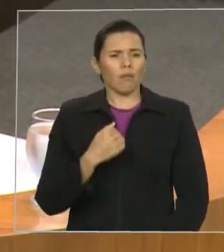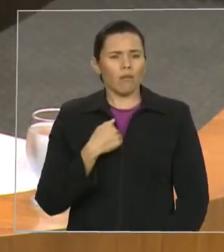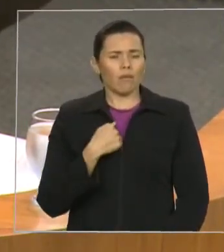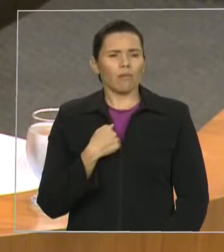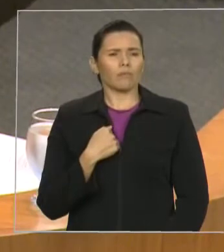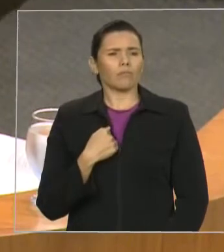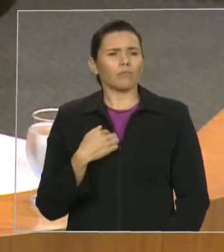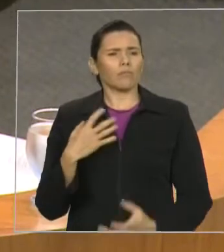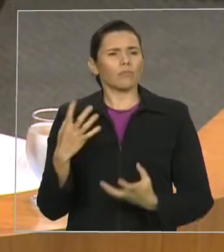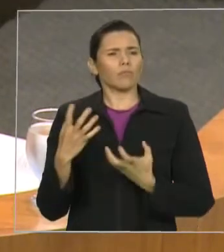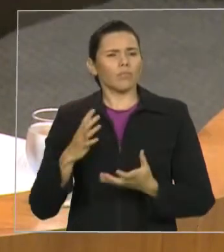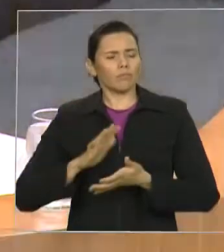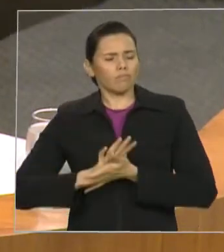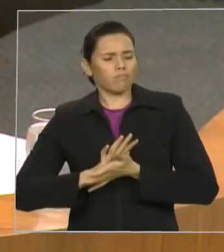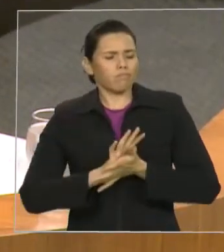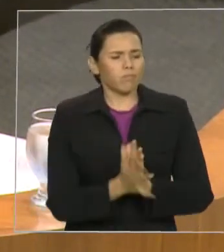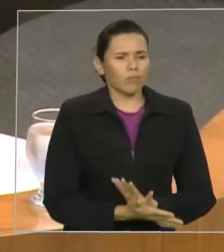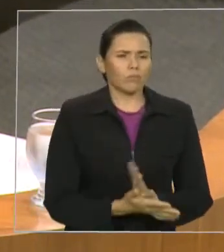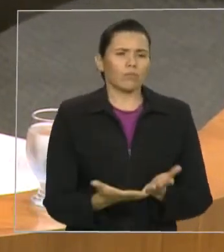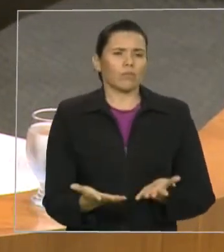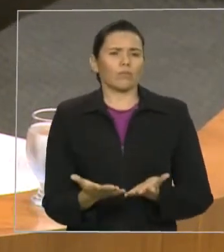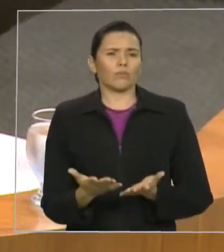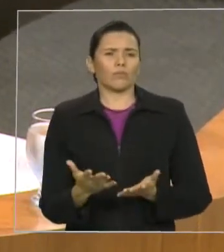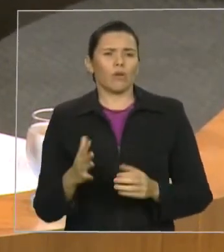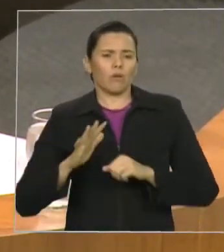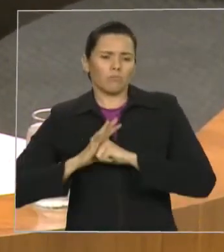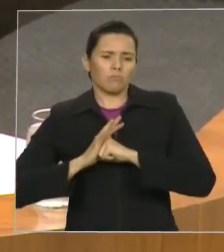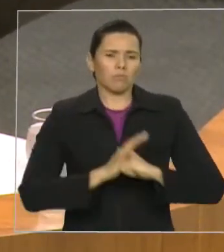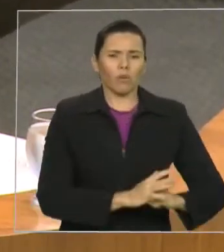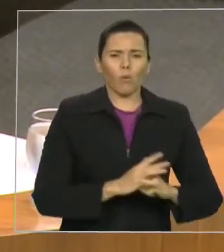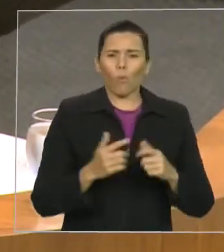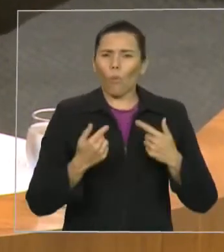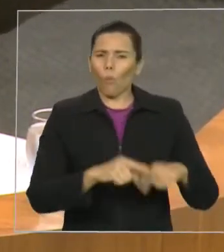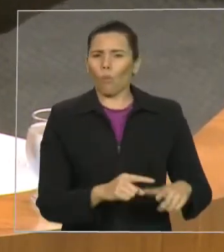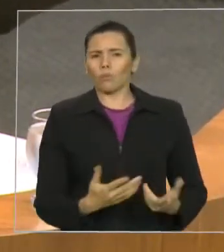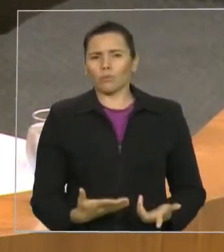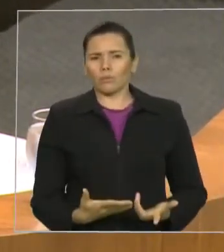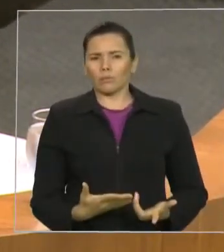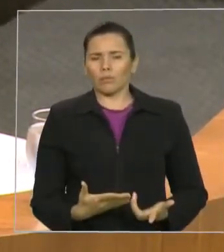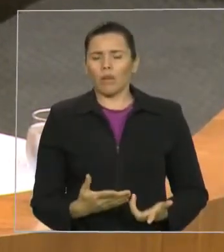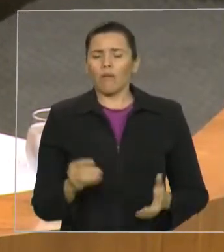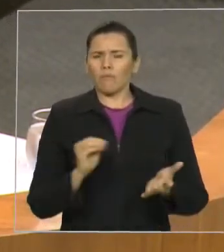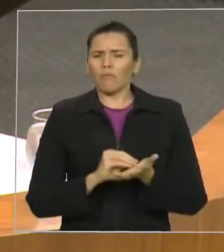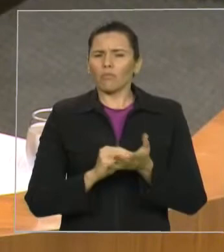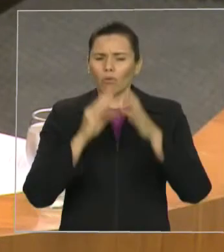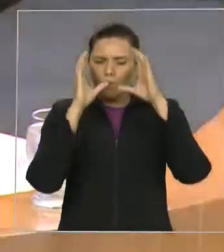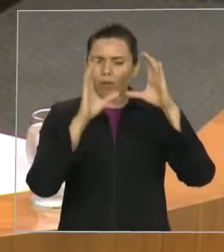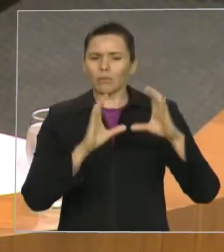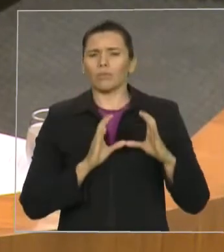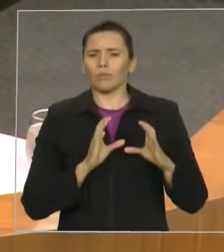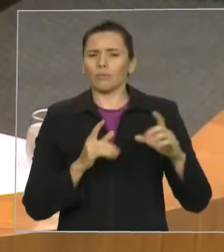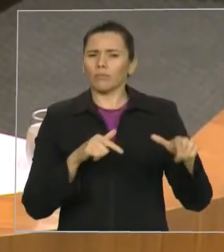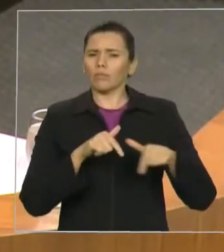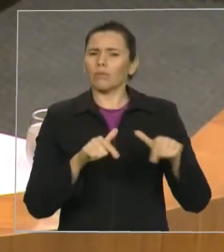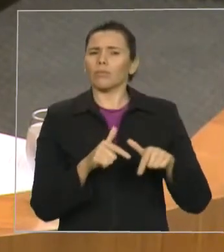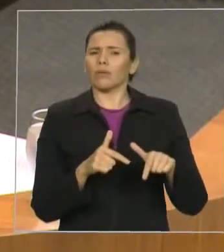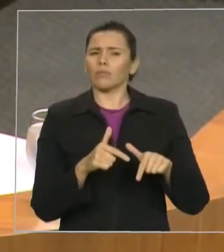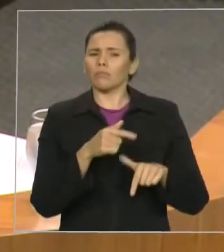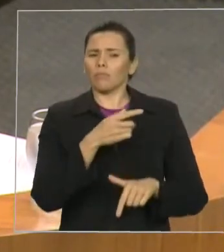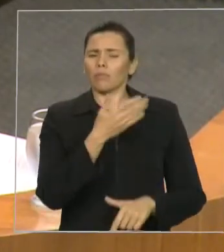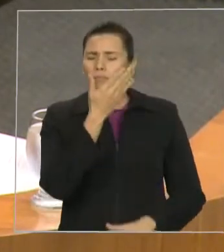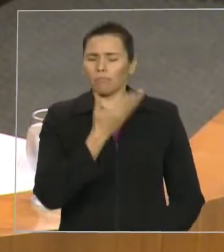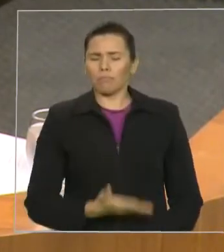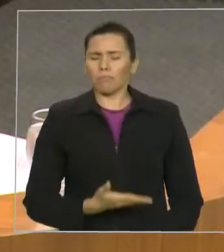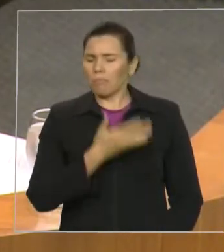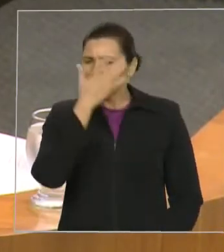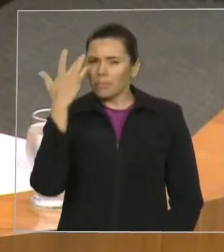alguém, o trabalho de alguém. Eu nunca desrespeitei o trabalho de ninguém aqui, senhoras e senhores. Em todos os lugares que eu